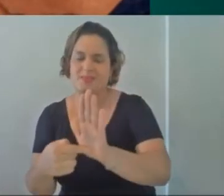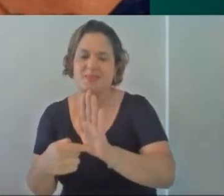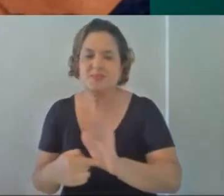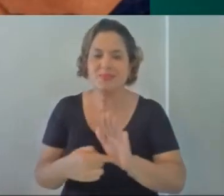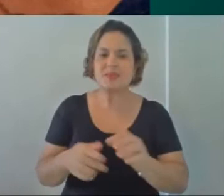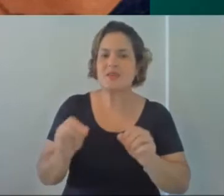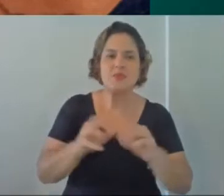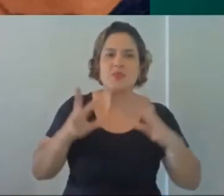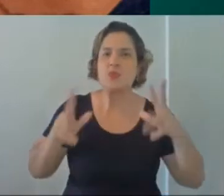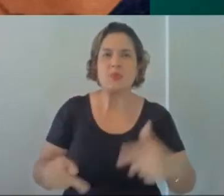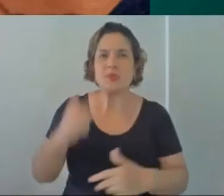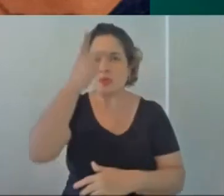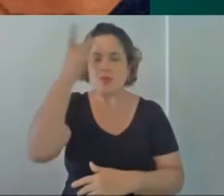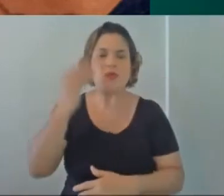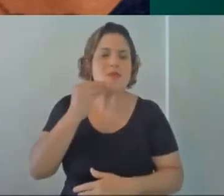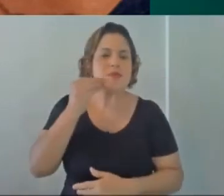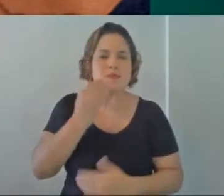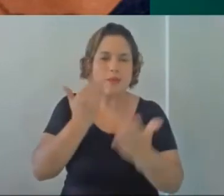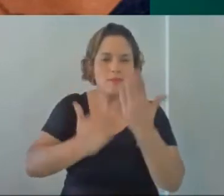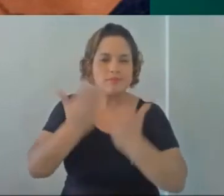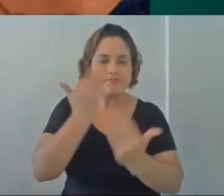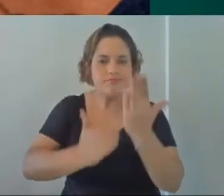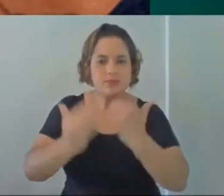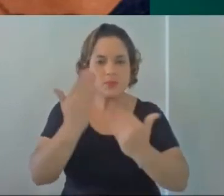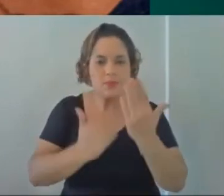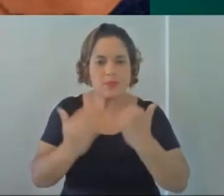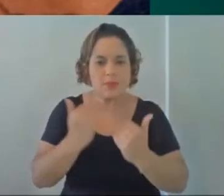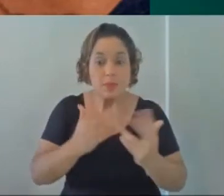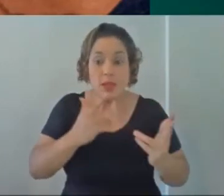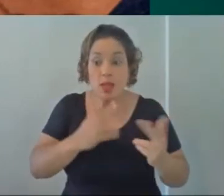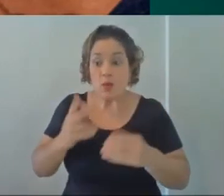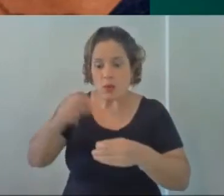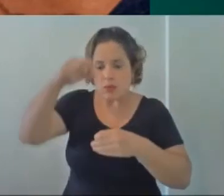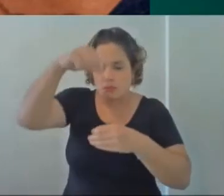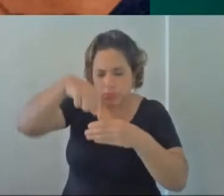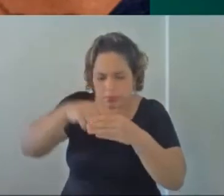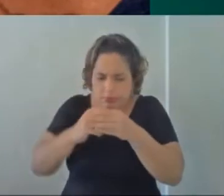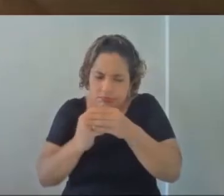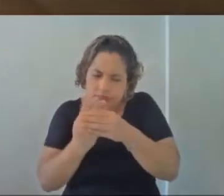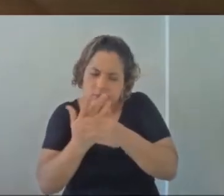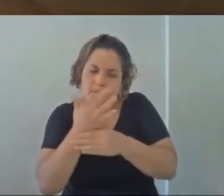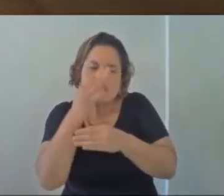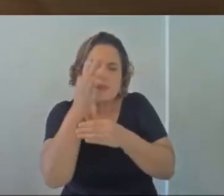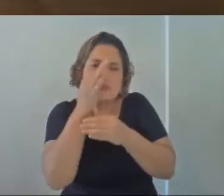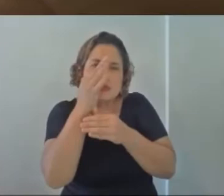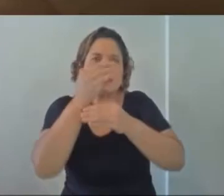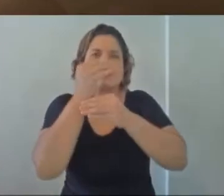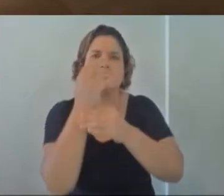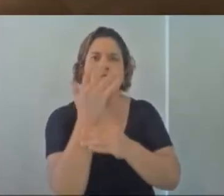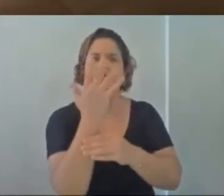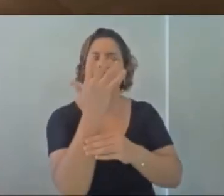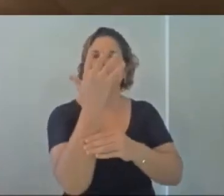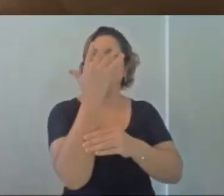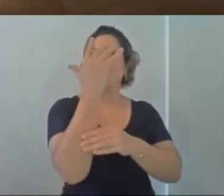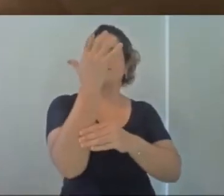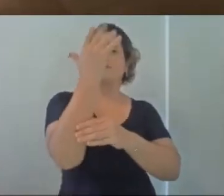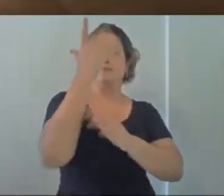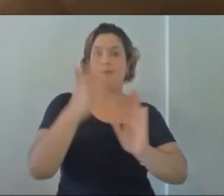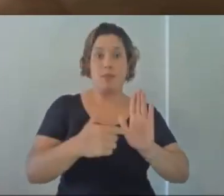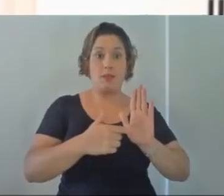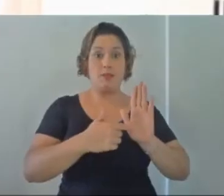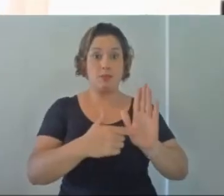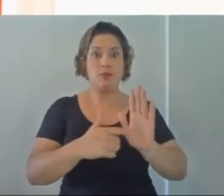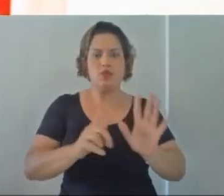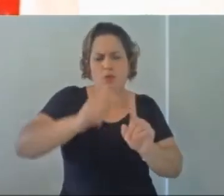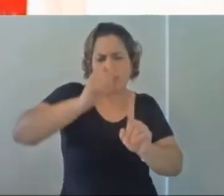em comida, né? Assim como uma muda de banana que a Anelisa levou para a exposição, e